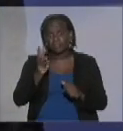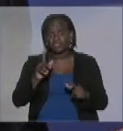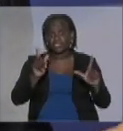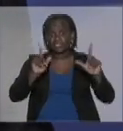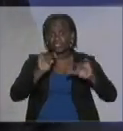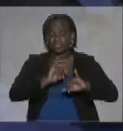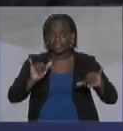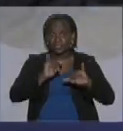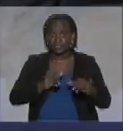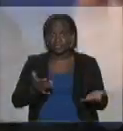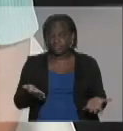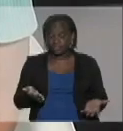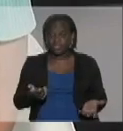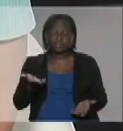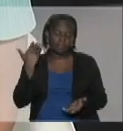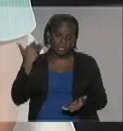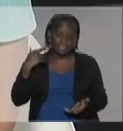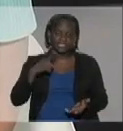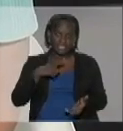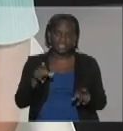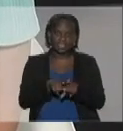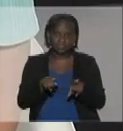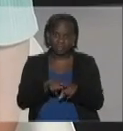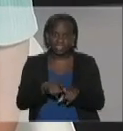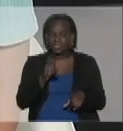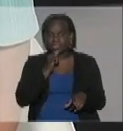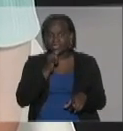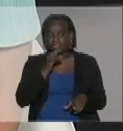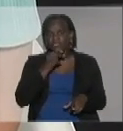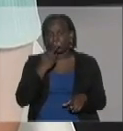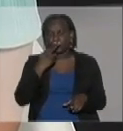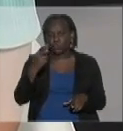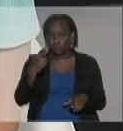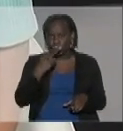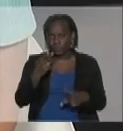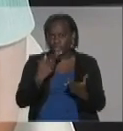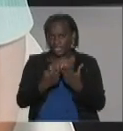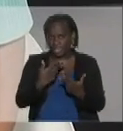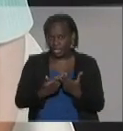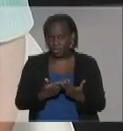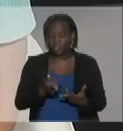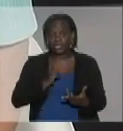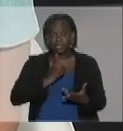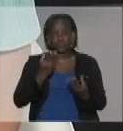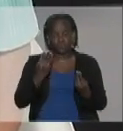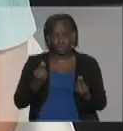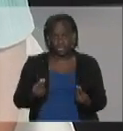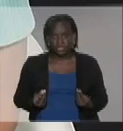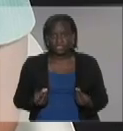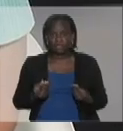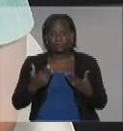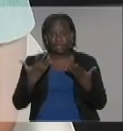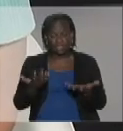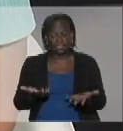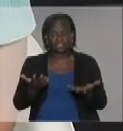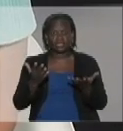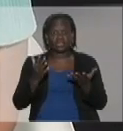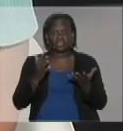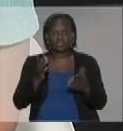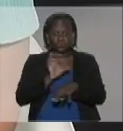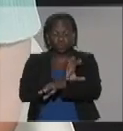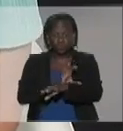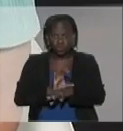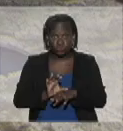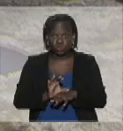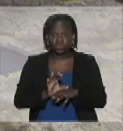gente vê. Antigamente a gente até via também, por exemplo, o cigarro, né? Muito nesse cenário. E